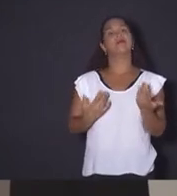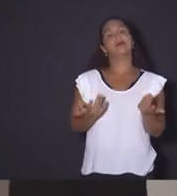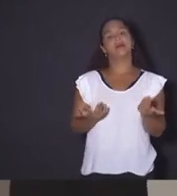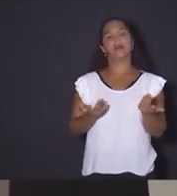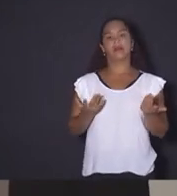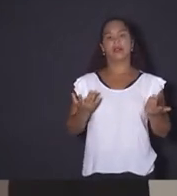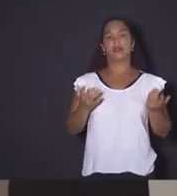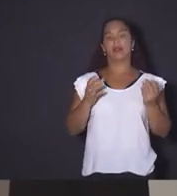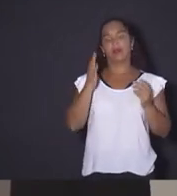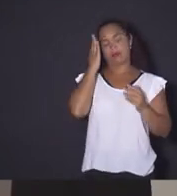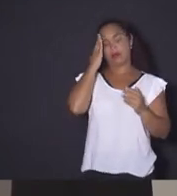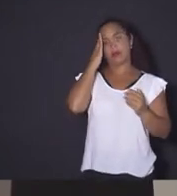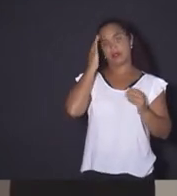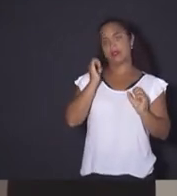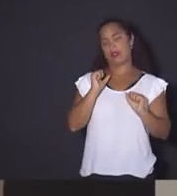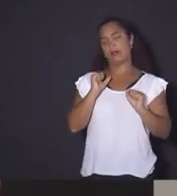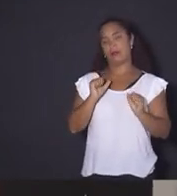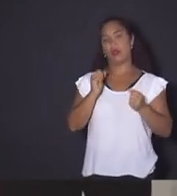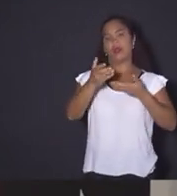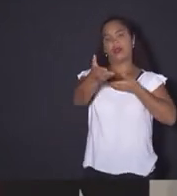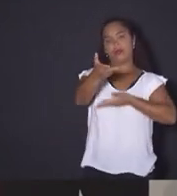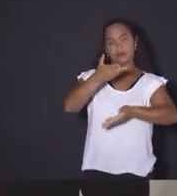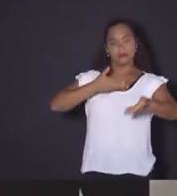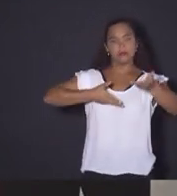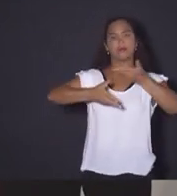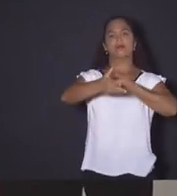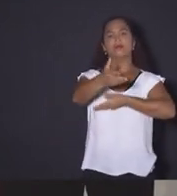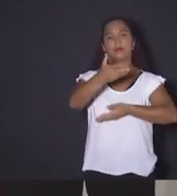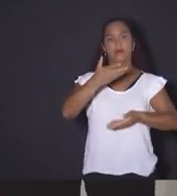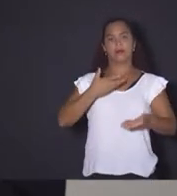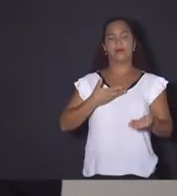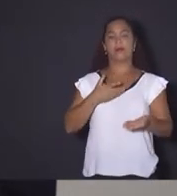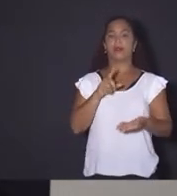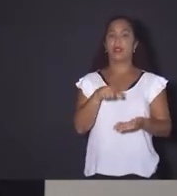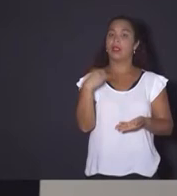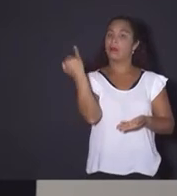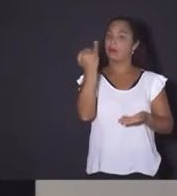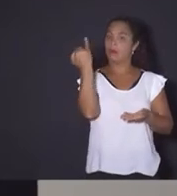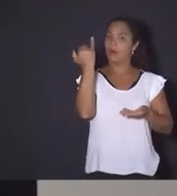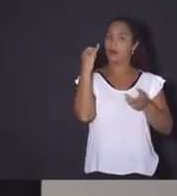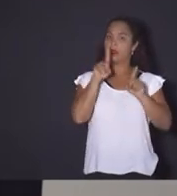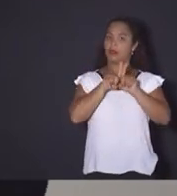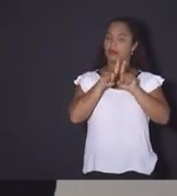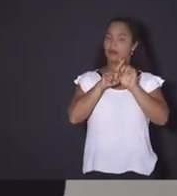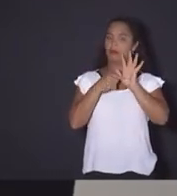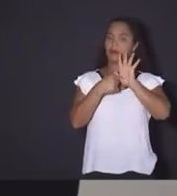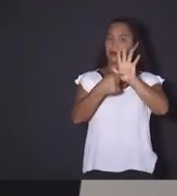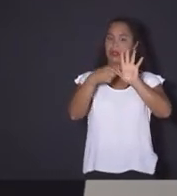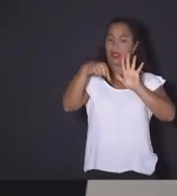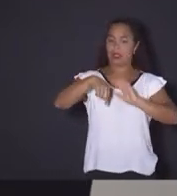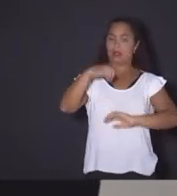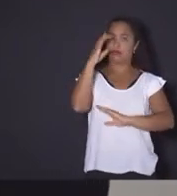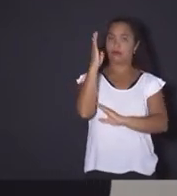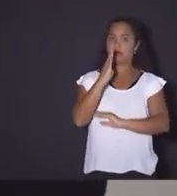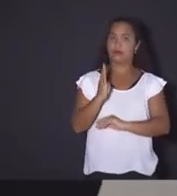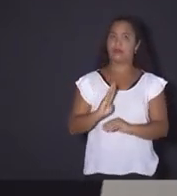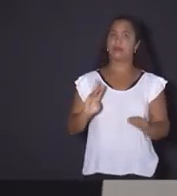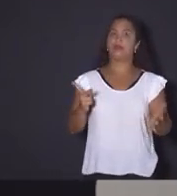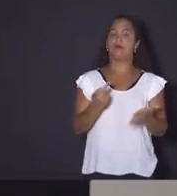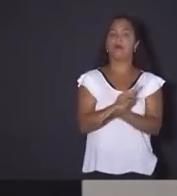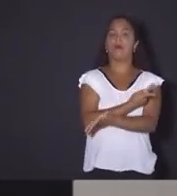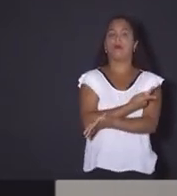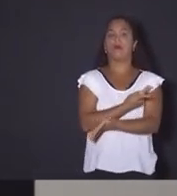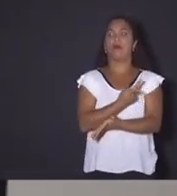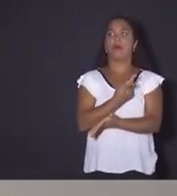correlação de forças nesse cenário. E é importante destacar que aqui no Brasil nós tínhamos,